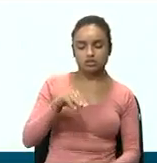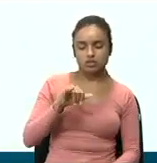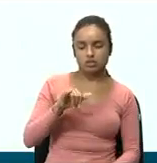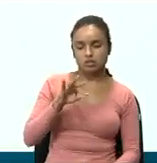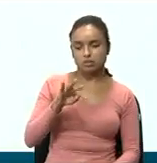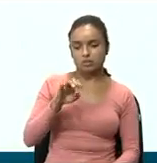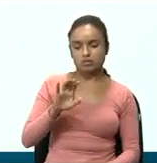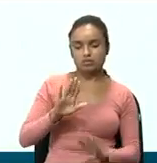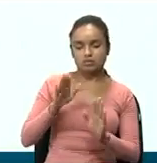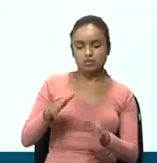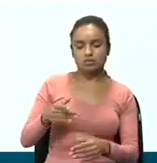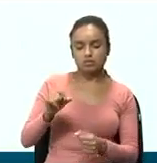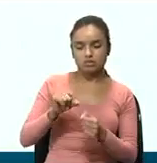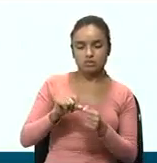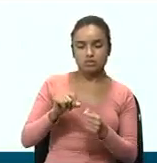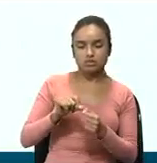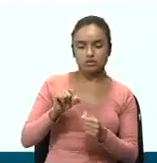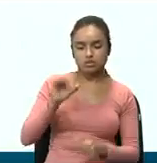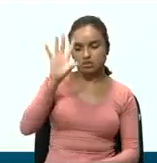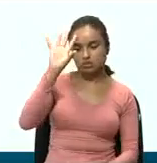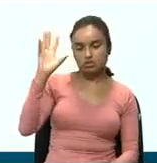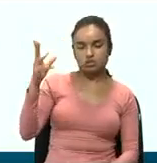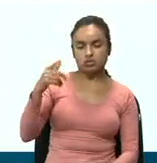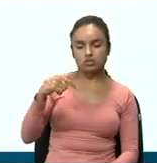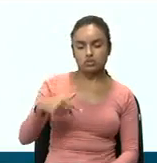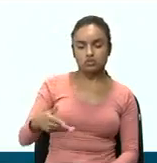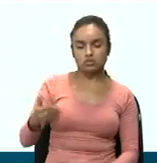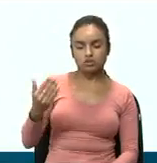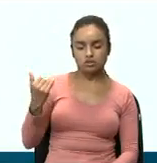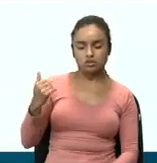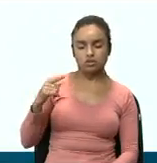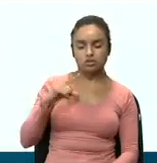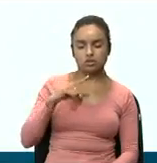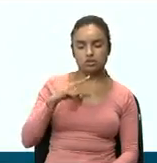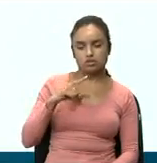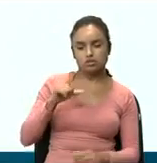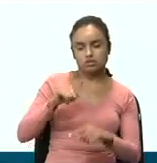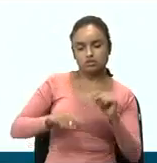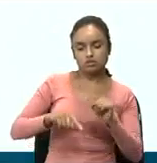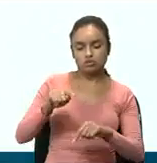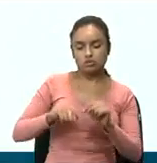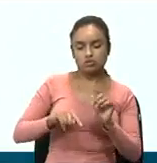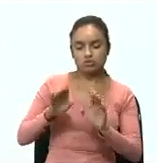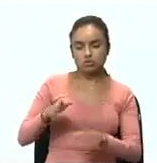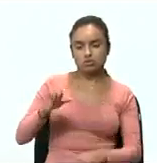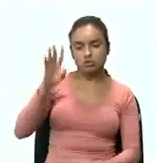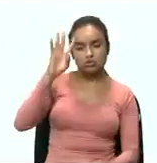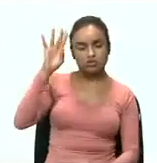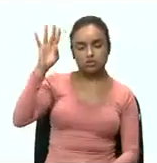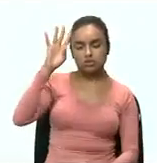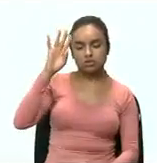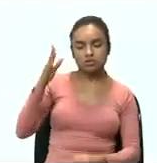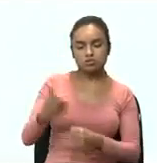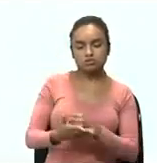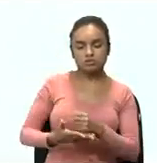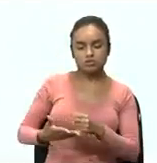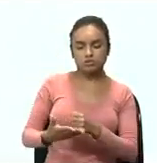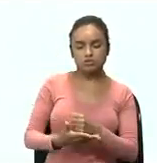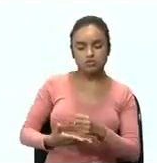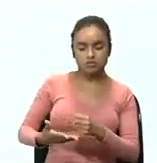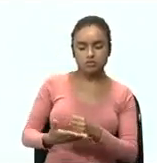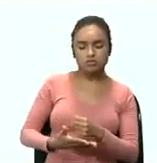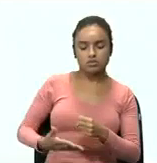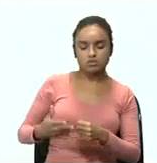na situação anterior, e eu passo a ter, então, e eu já vou aplicar o teorema fundamental do cálculo nesse caso. Então, eu terei